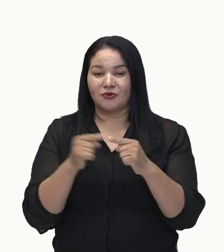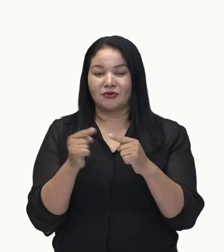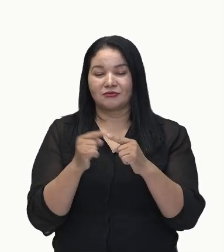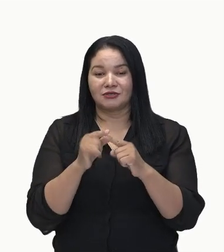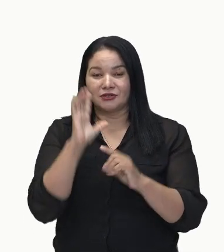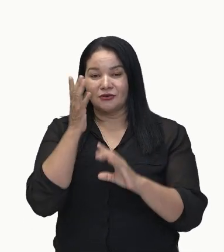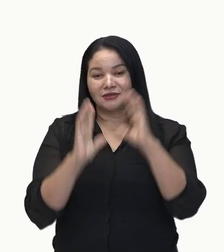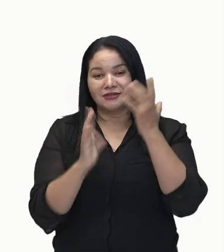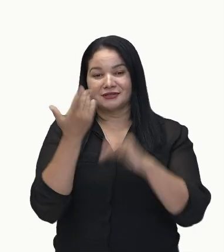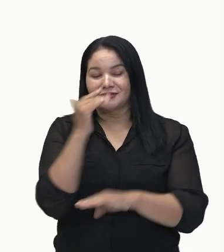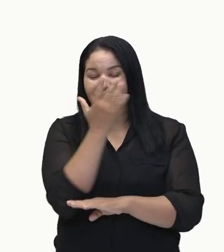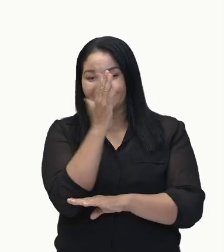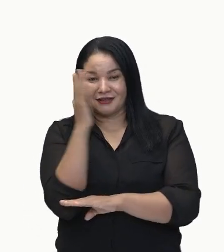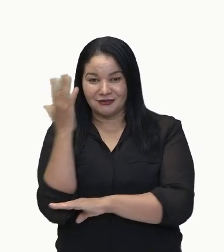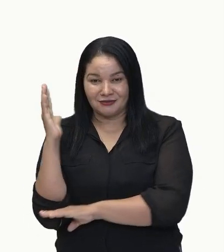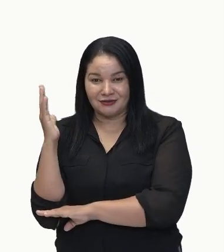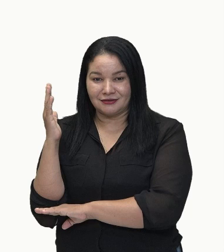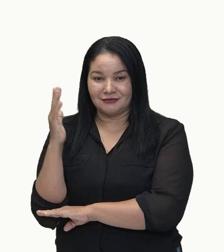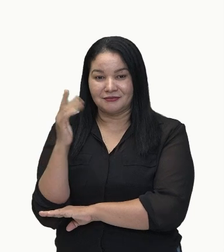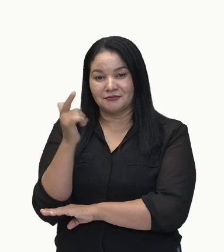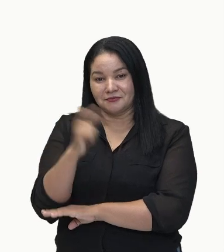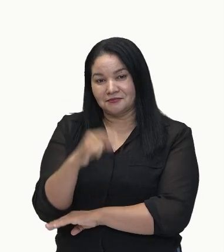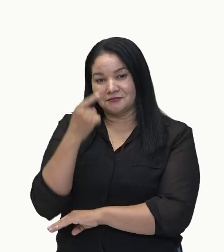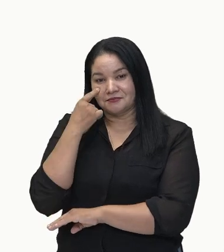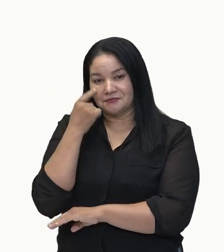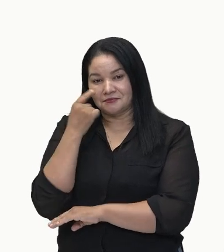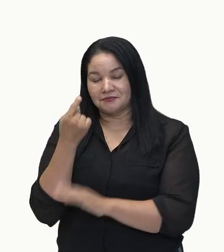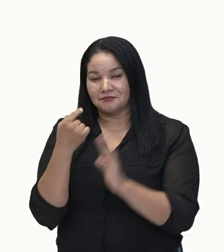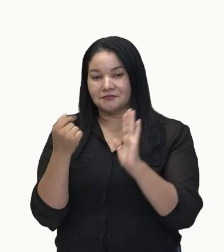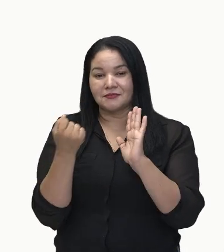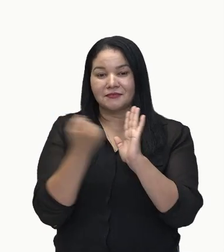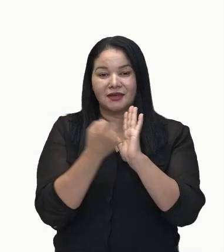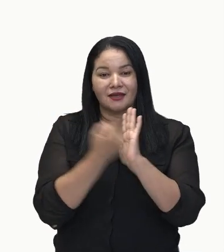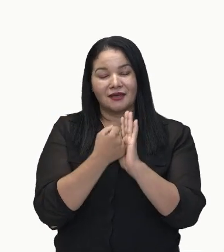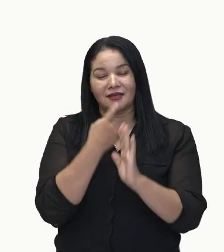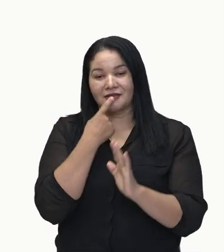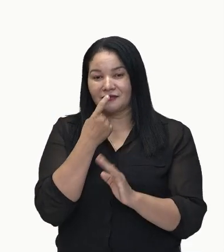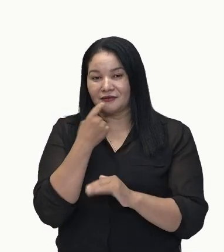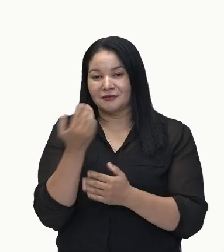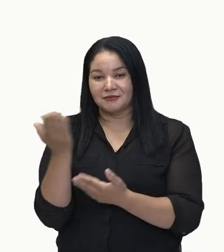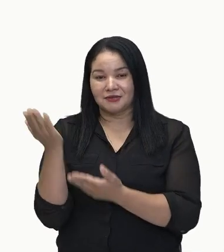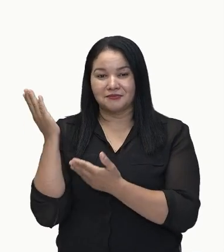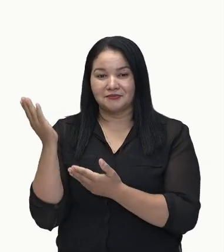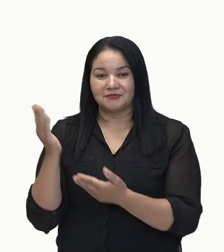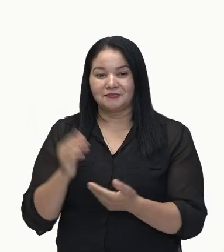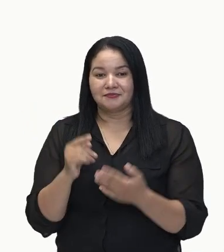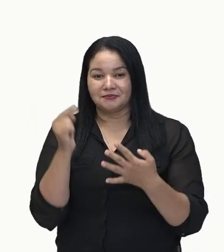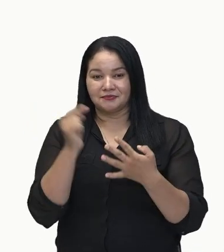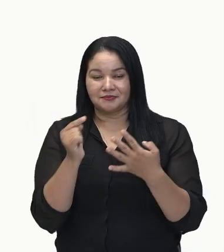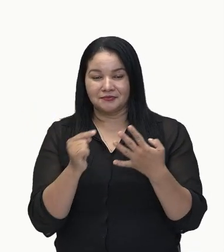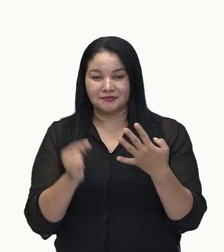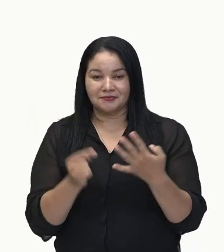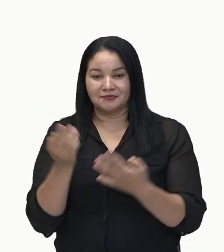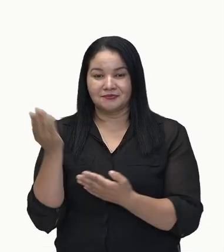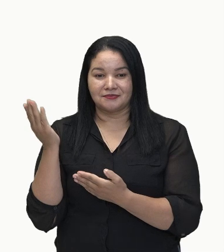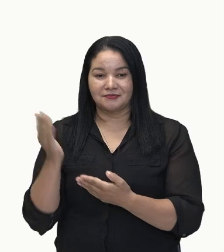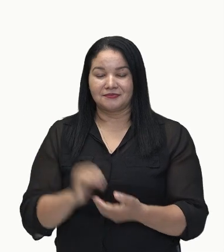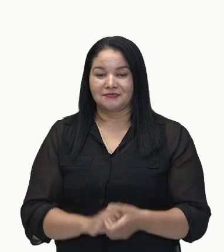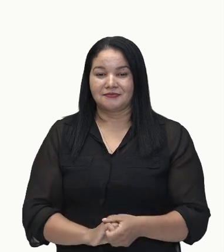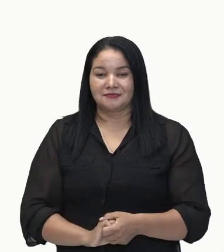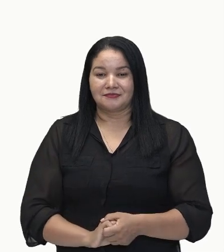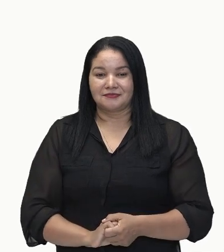amanheceu, anoiteceu, choveu, nevou, ventou. São